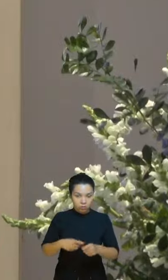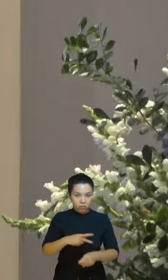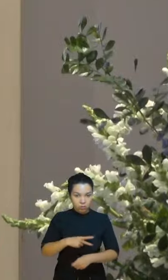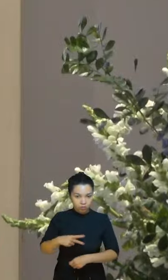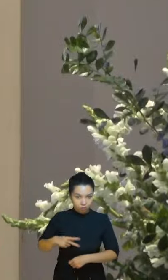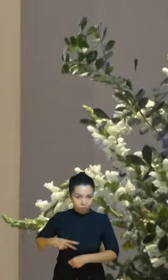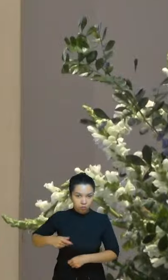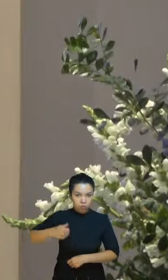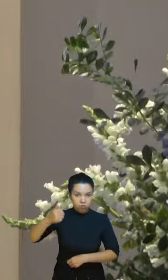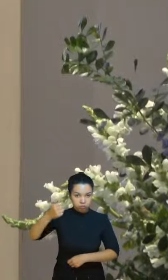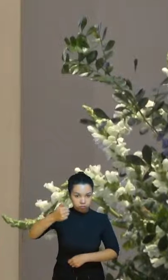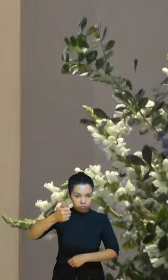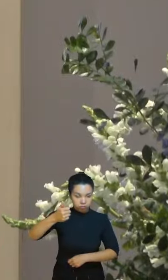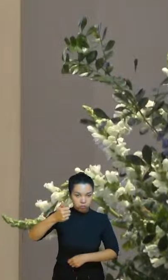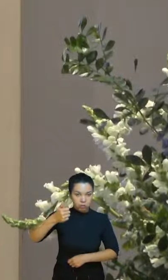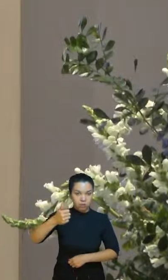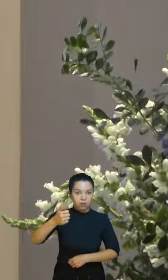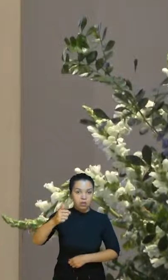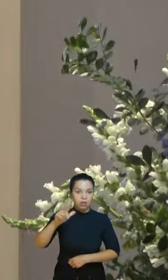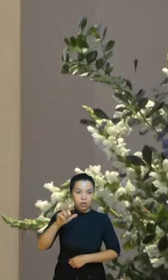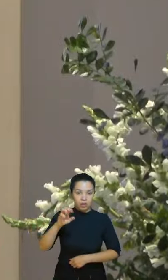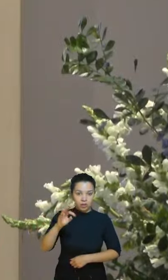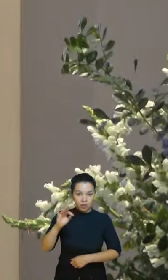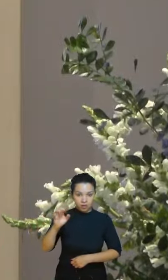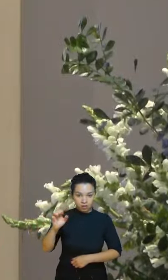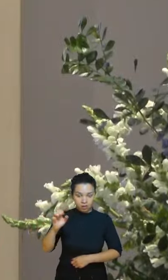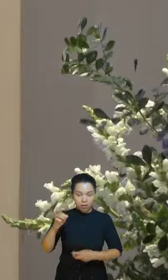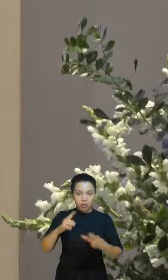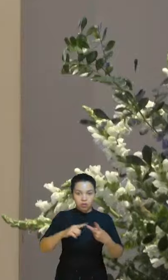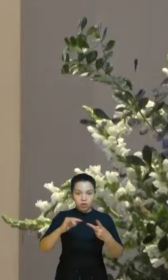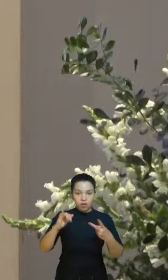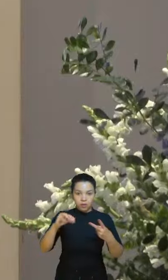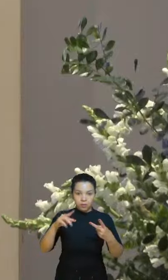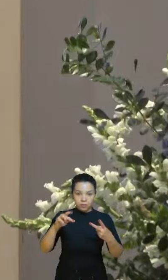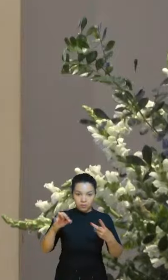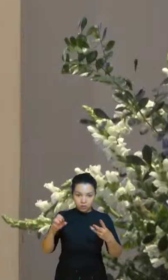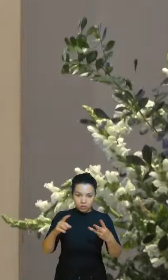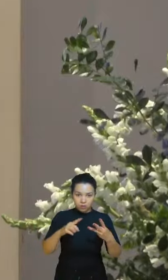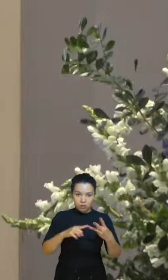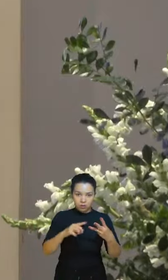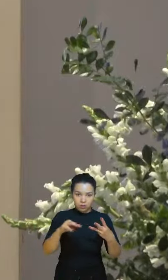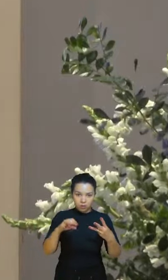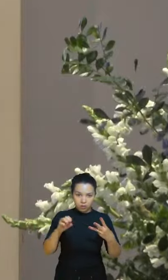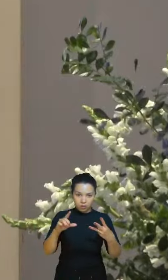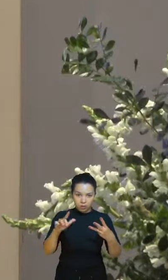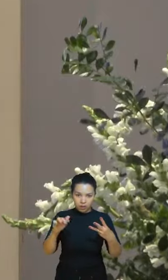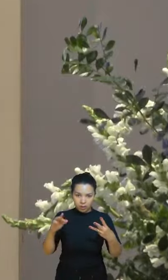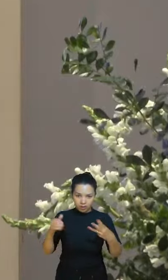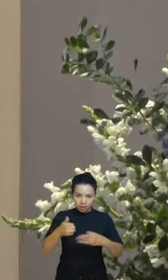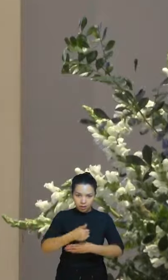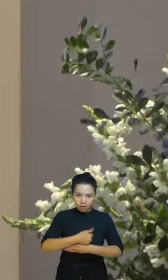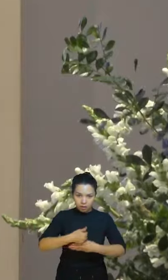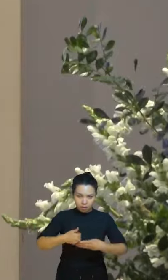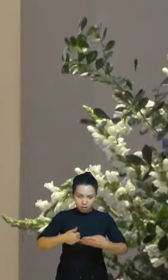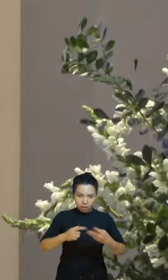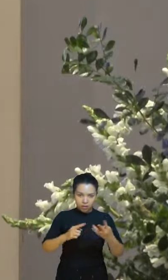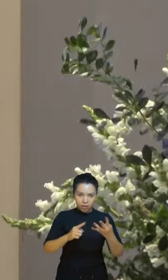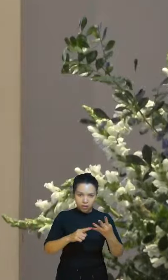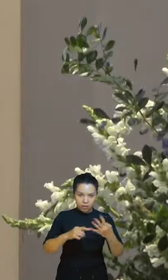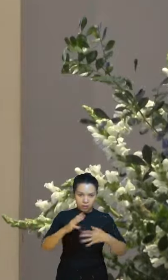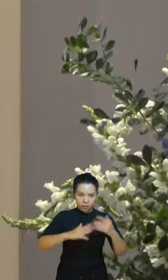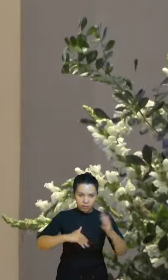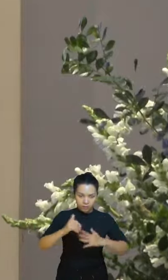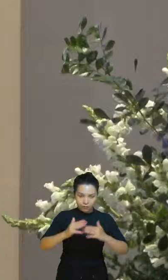legalidade impessoalidade moralidade publicidade e eficiência pois bem essas esses